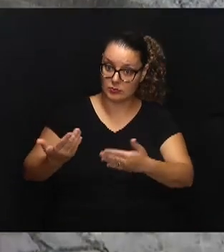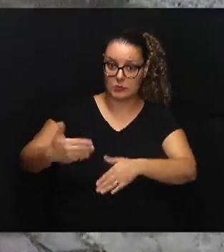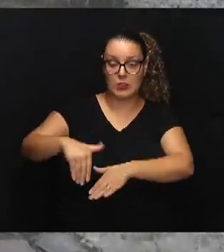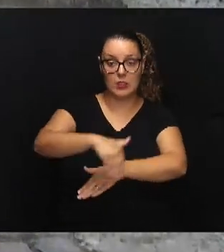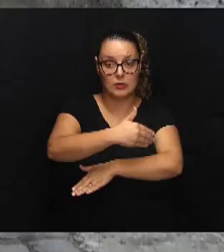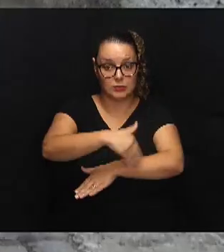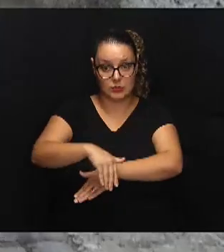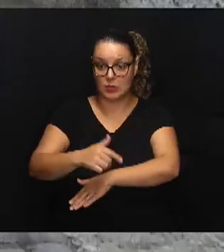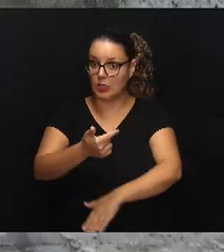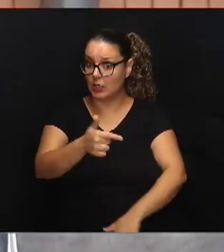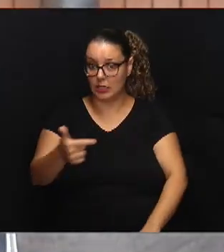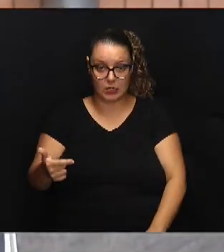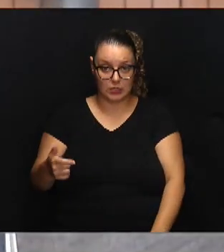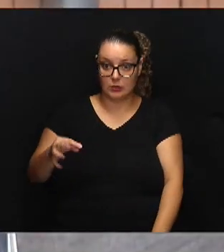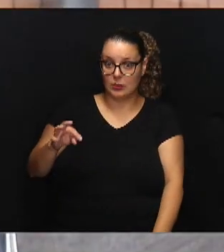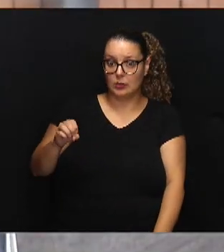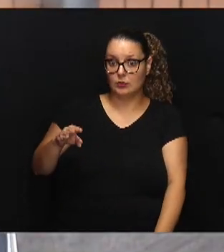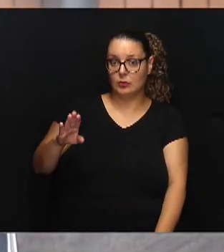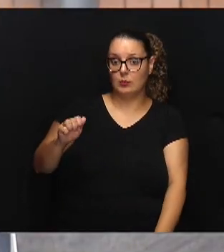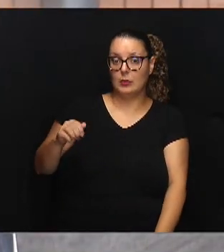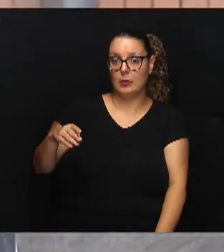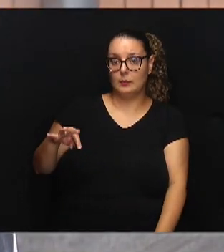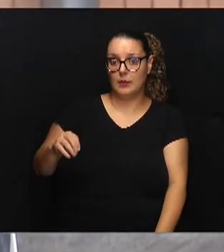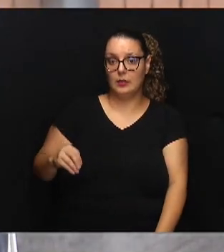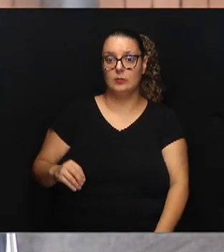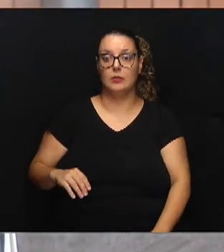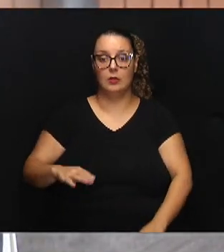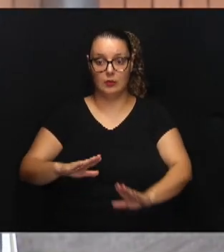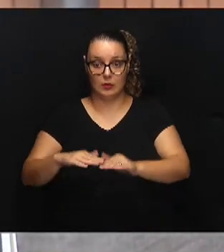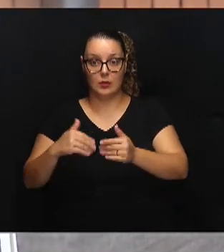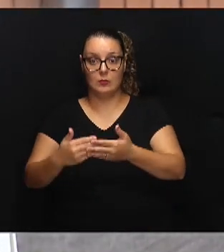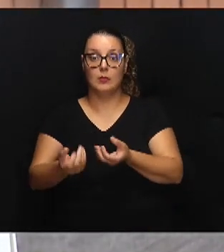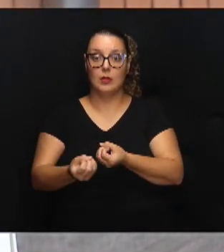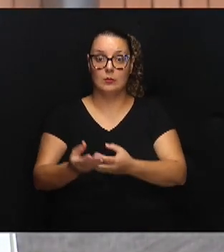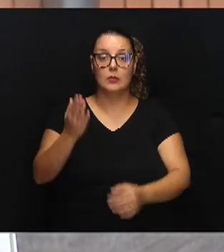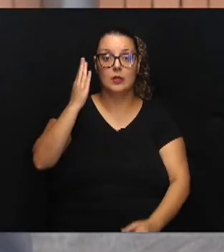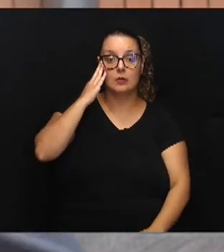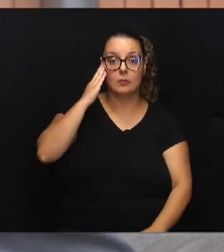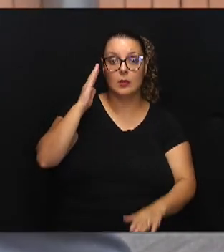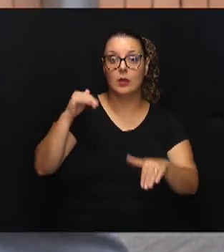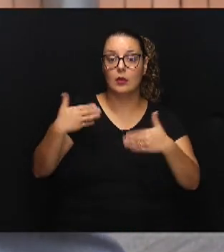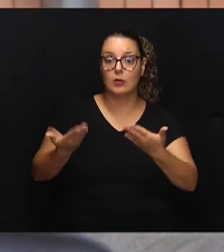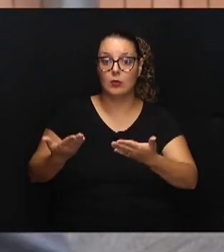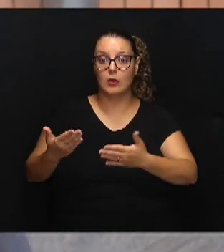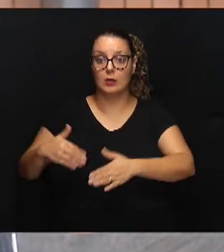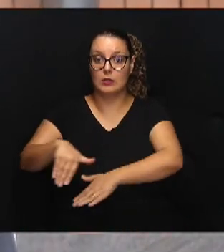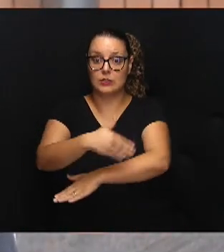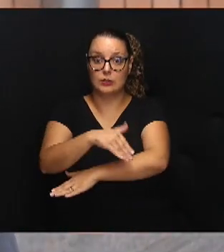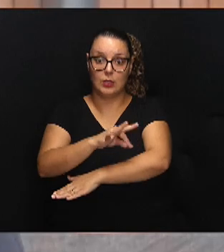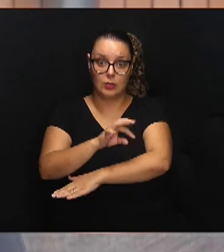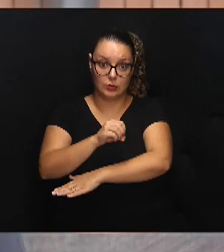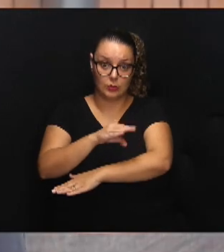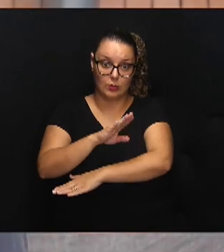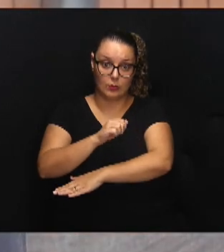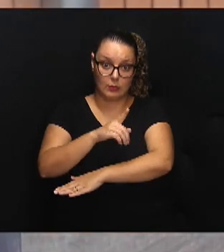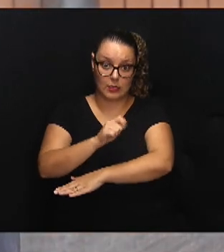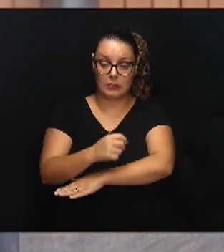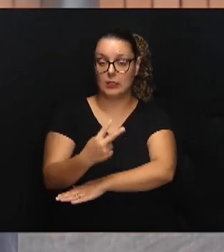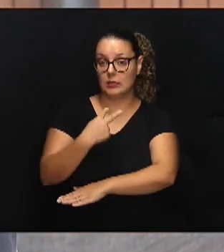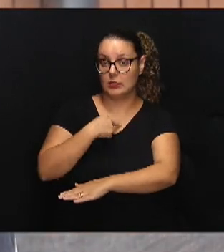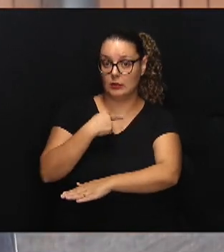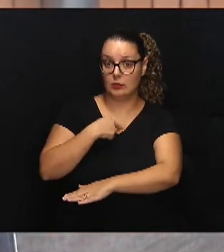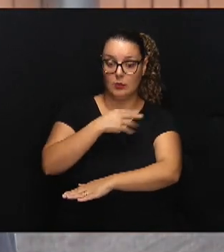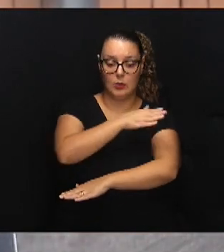ruas que não têm tombamento. Então eu fiz um requerimento de informações para saber realmente quais são as ruas tombadas, que não podem entrar